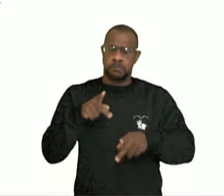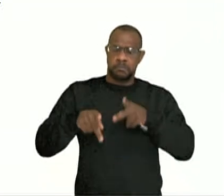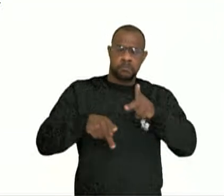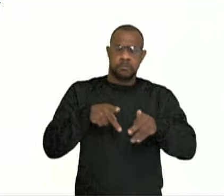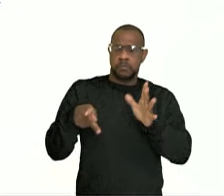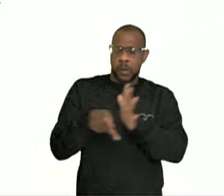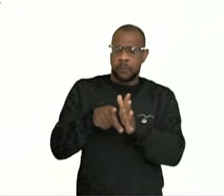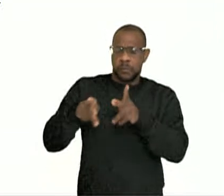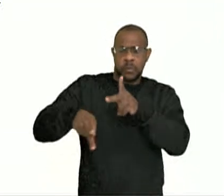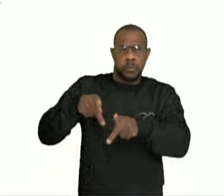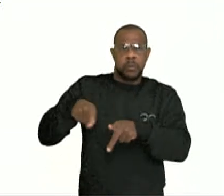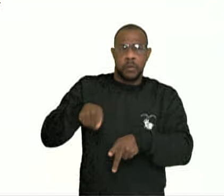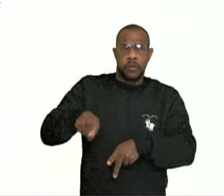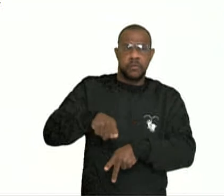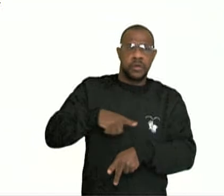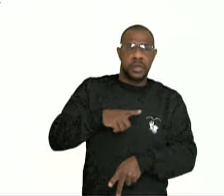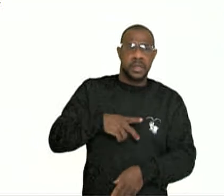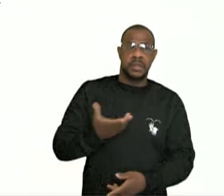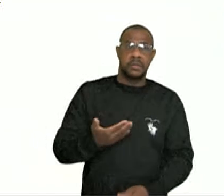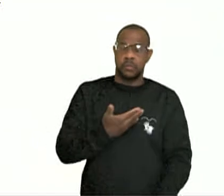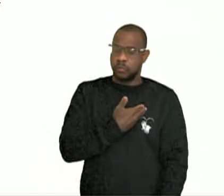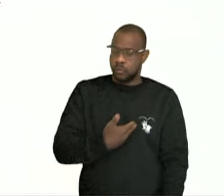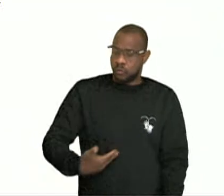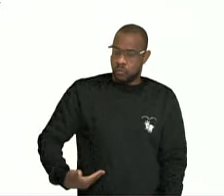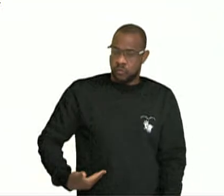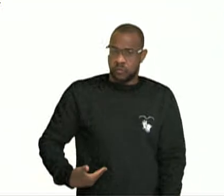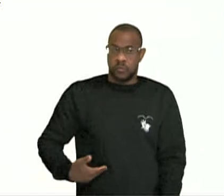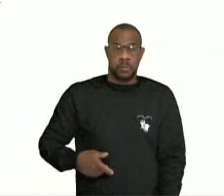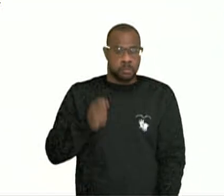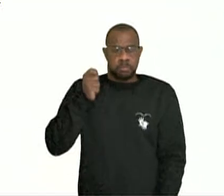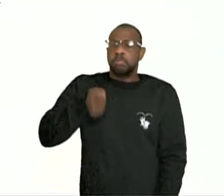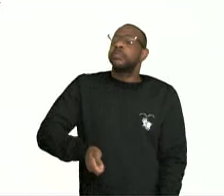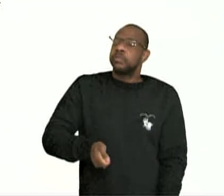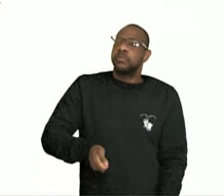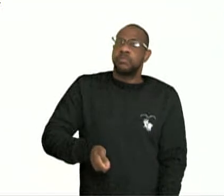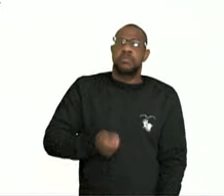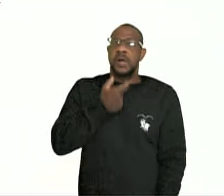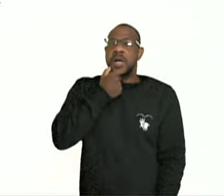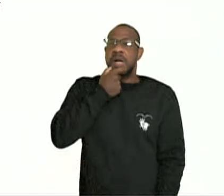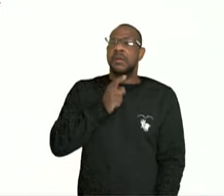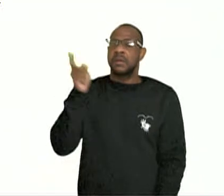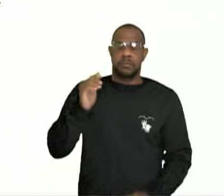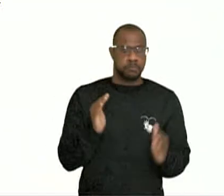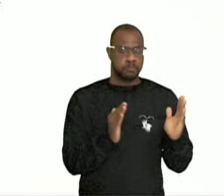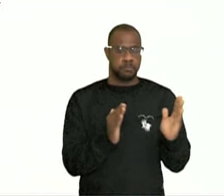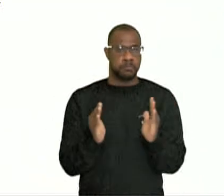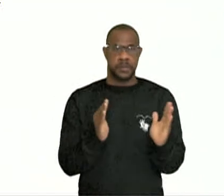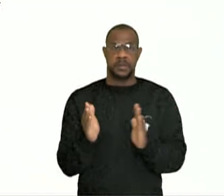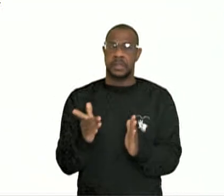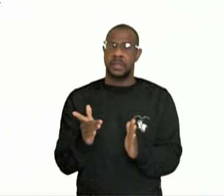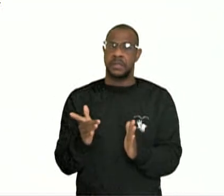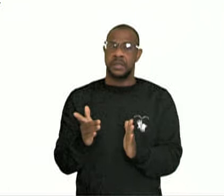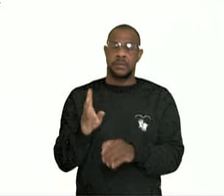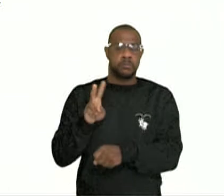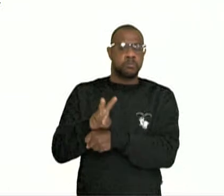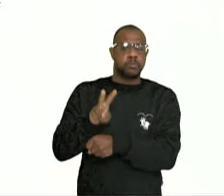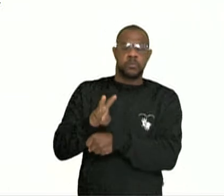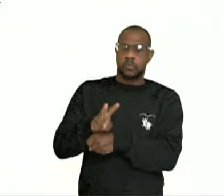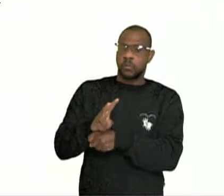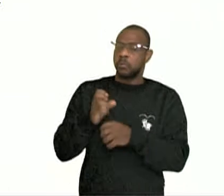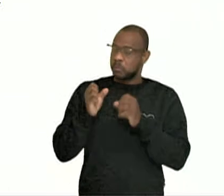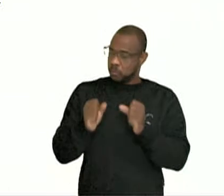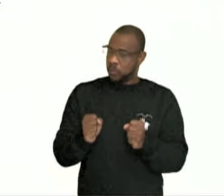republicano moderado, ele foi um dos governantes mais autoritários da Inglaterra durante o período que ele ficou no poder